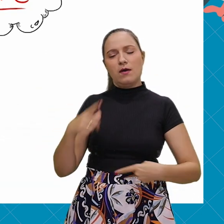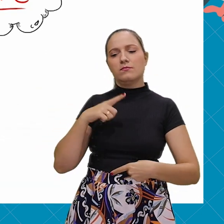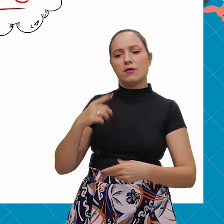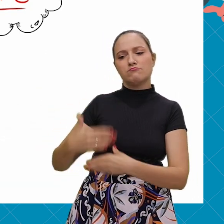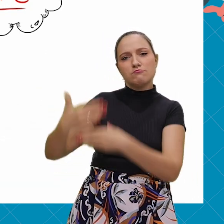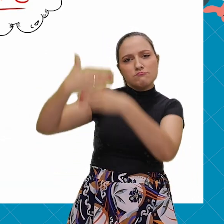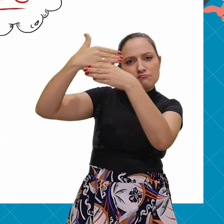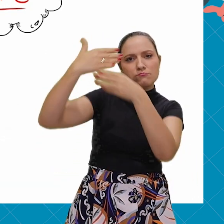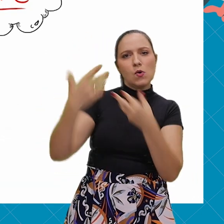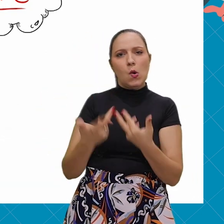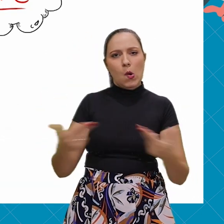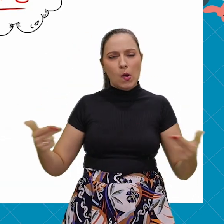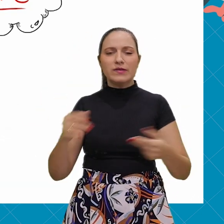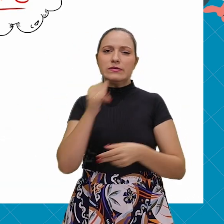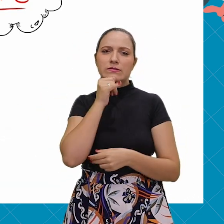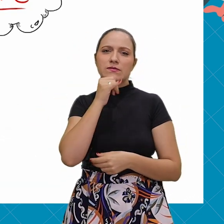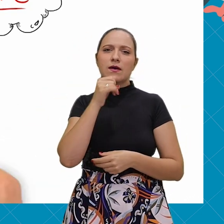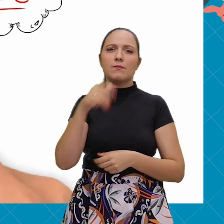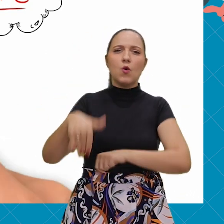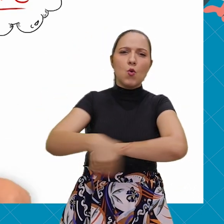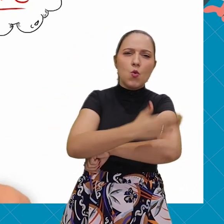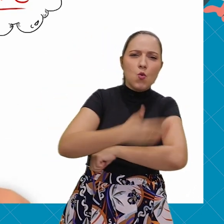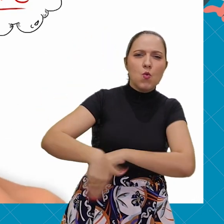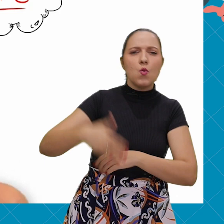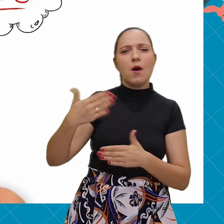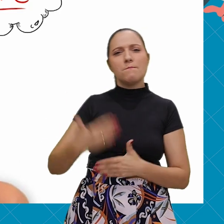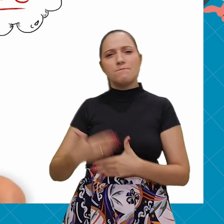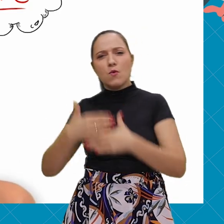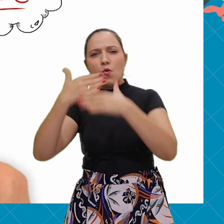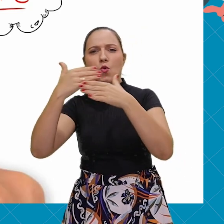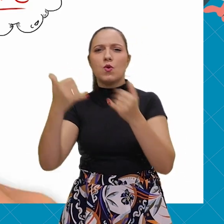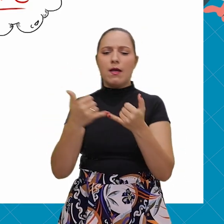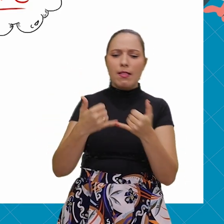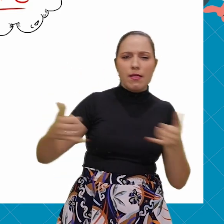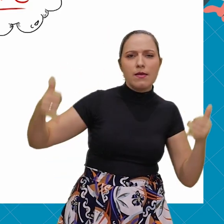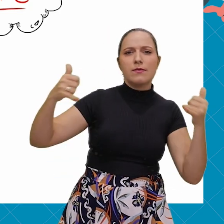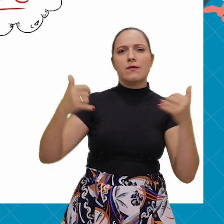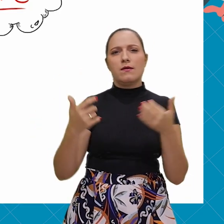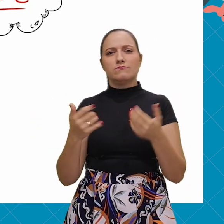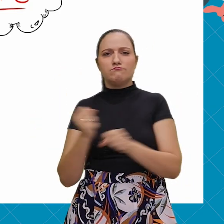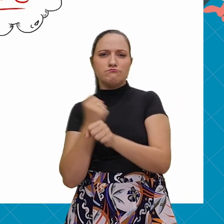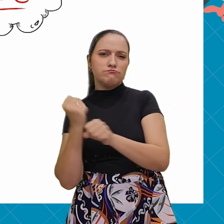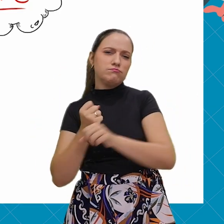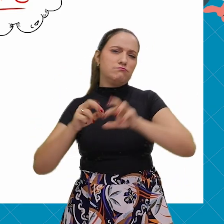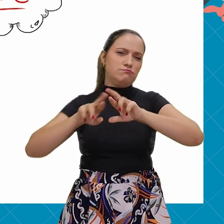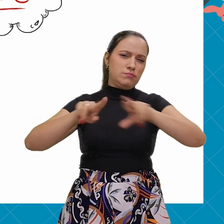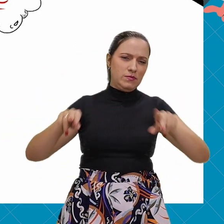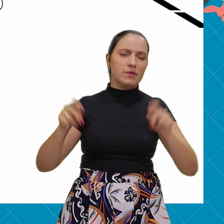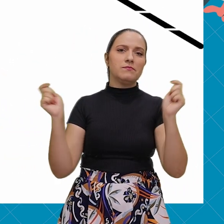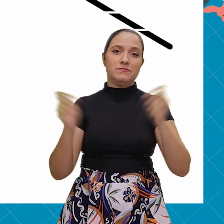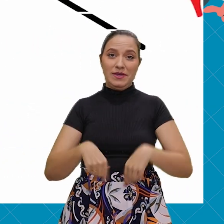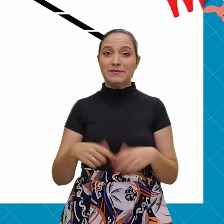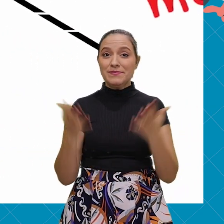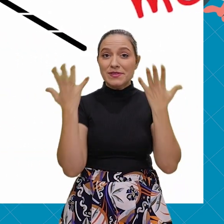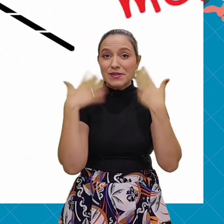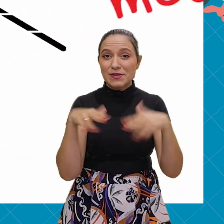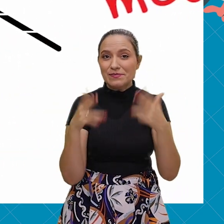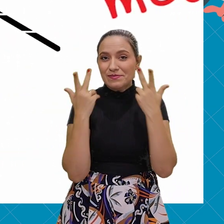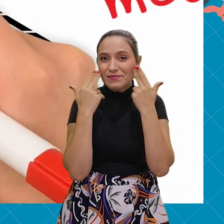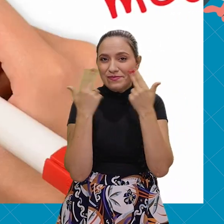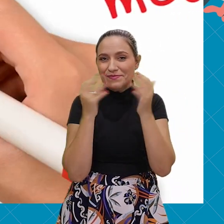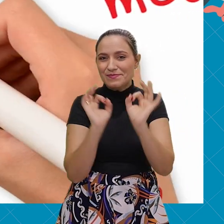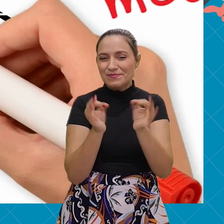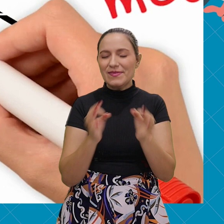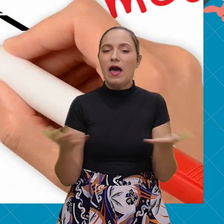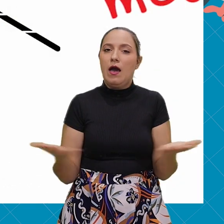ação antrópica, ou seja, da ação do ser humano, como estradas, muros, linhas imaginárias, construções, entre outros. Bem